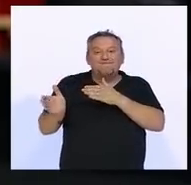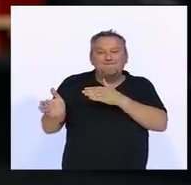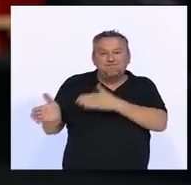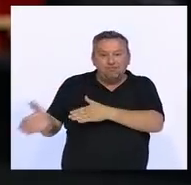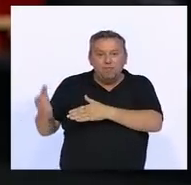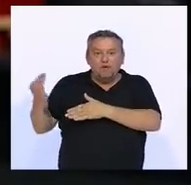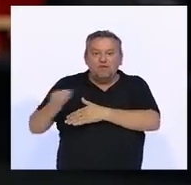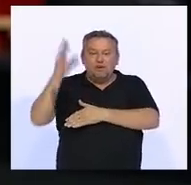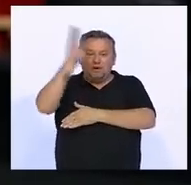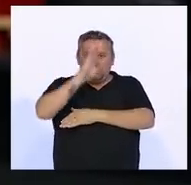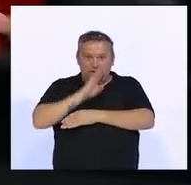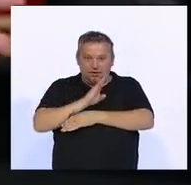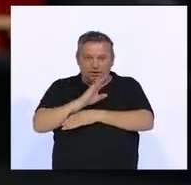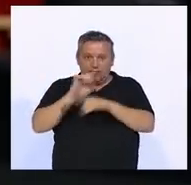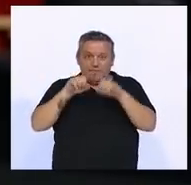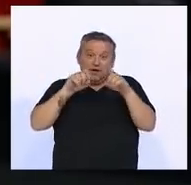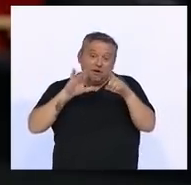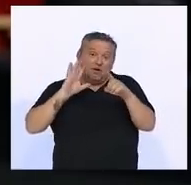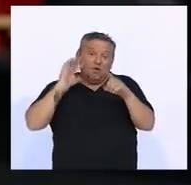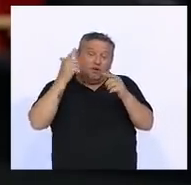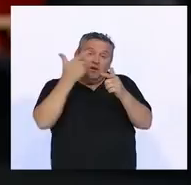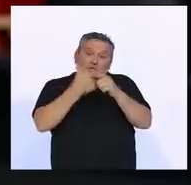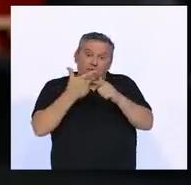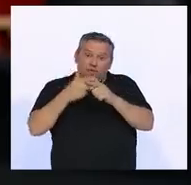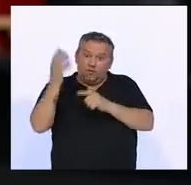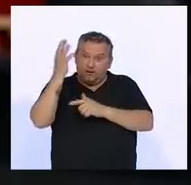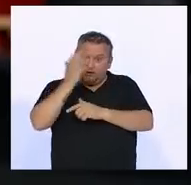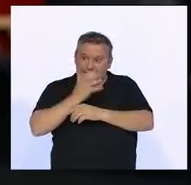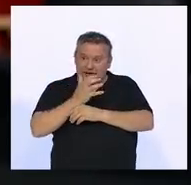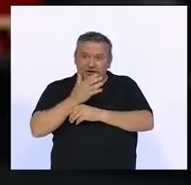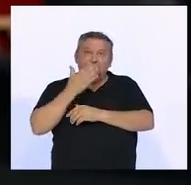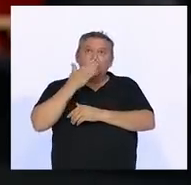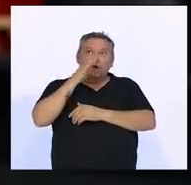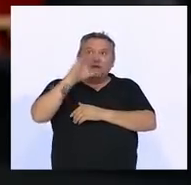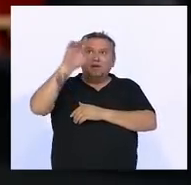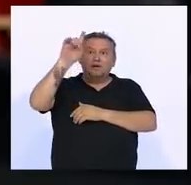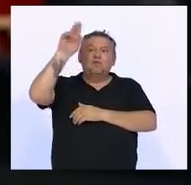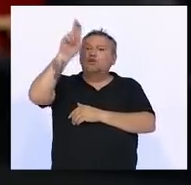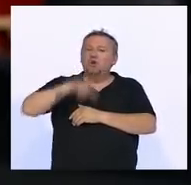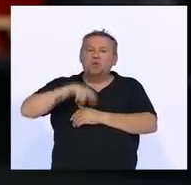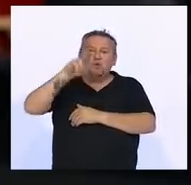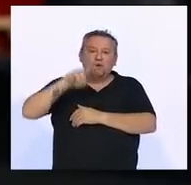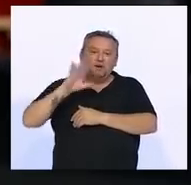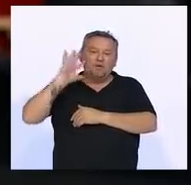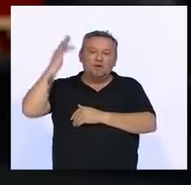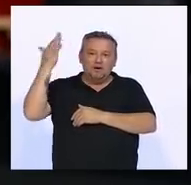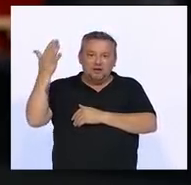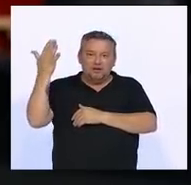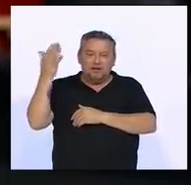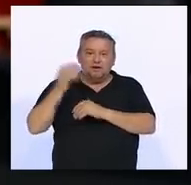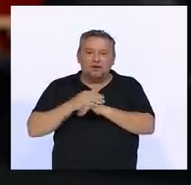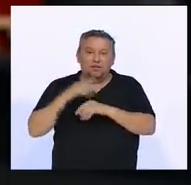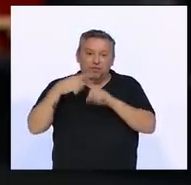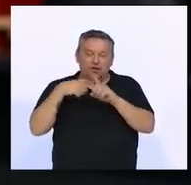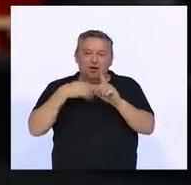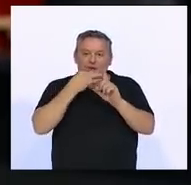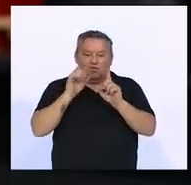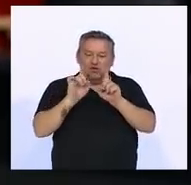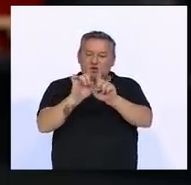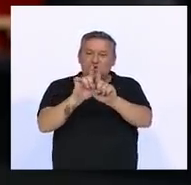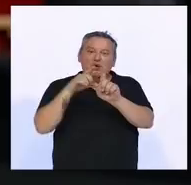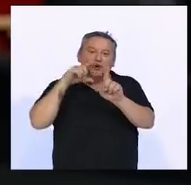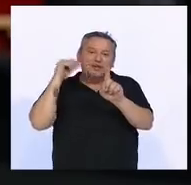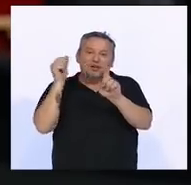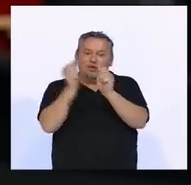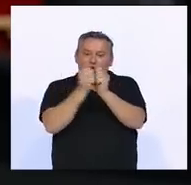povo brasileiro. Em caso de uma tragédia, e que eu peço a Deus que jamais isso possa acontecer, porque eu acho que a gente faz uma dupla muito bacana